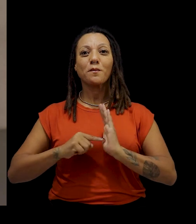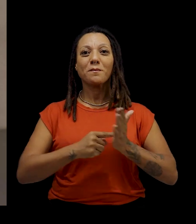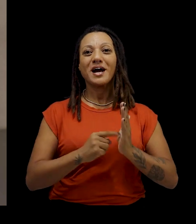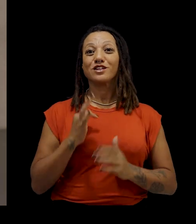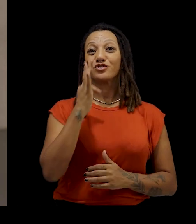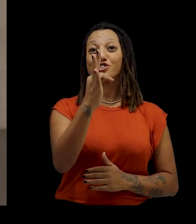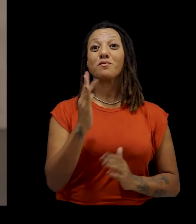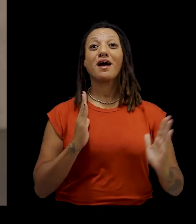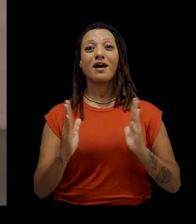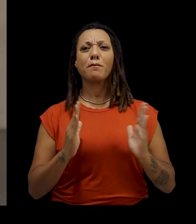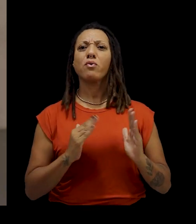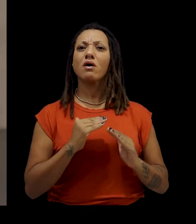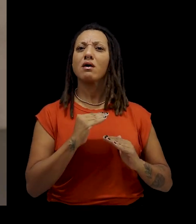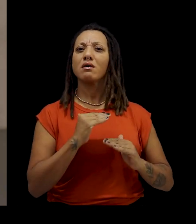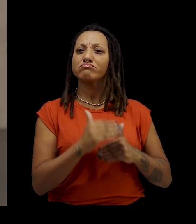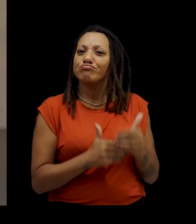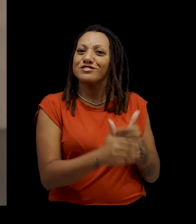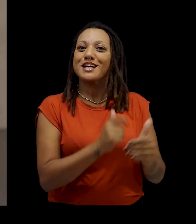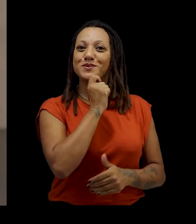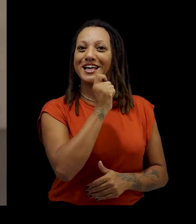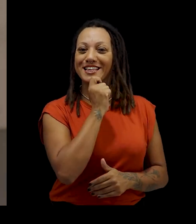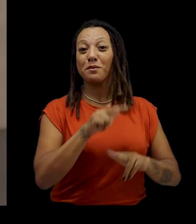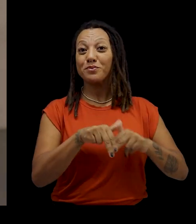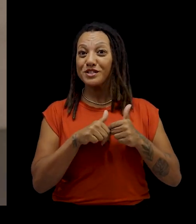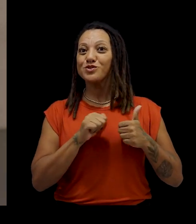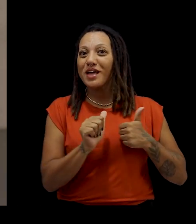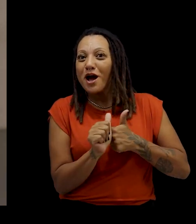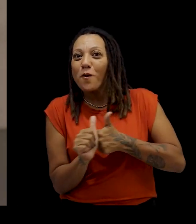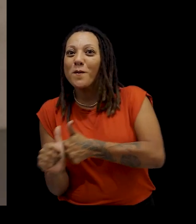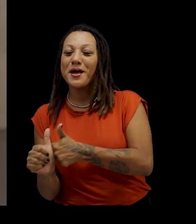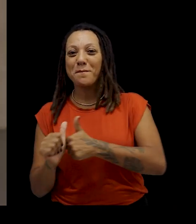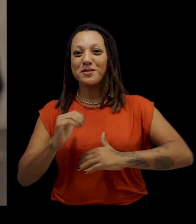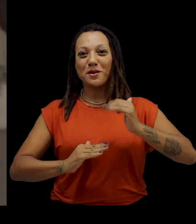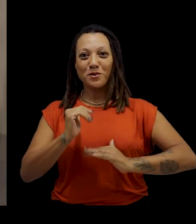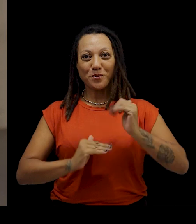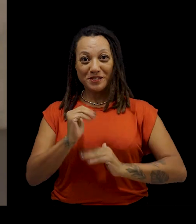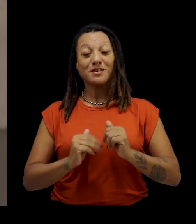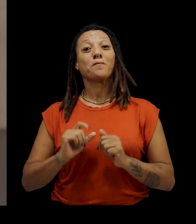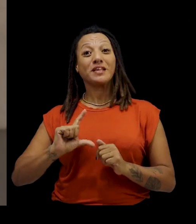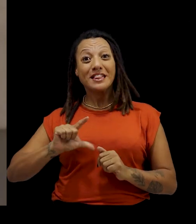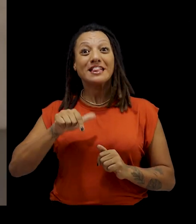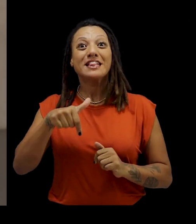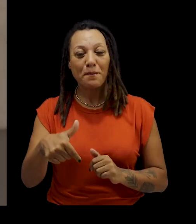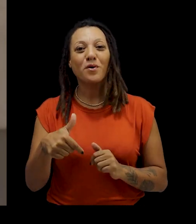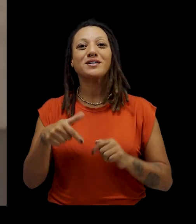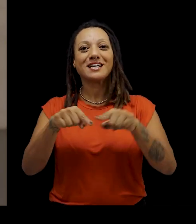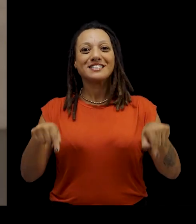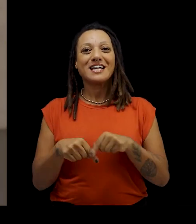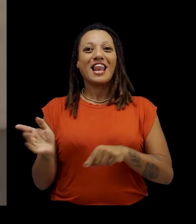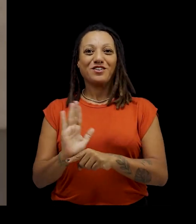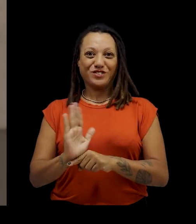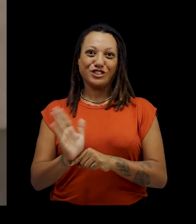estava em processo. Então, nesse sentido, tem um acompanhamento de médio prazo da produção antes da realização dessa sala de vídeo, dessa